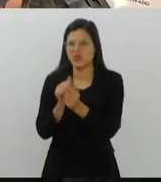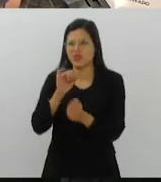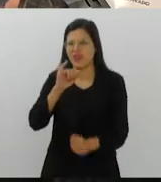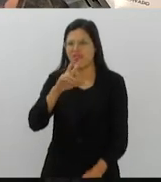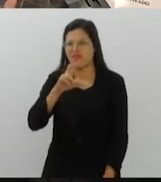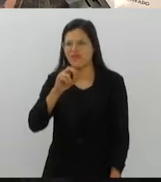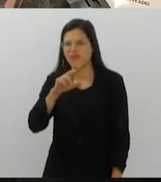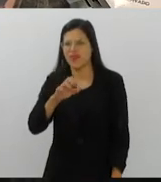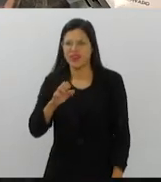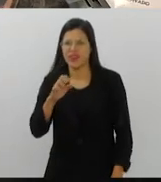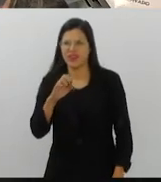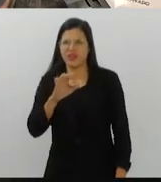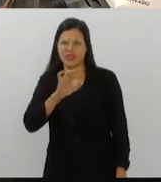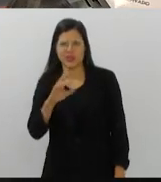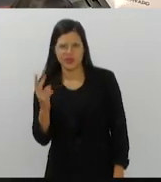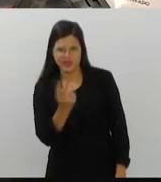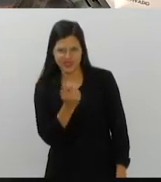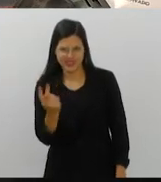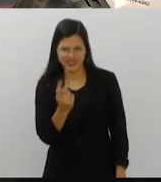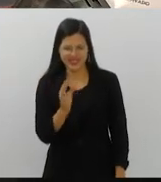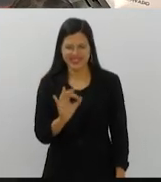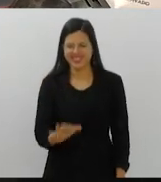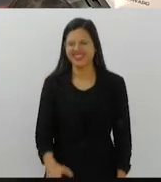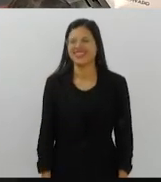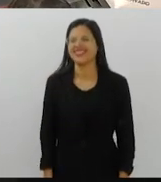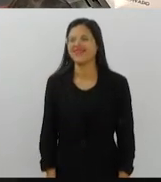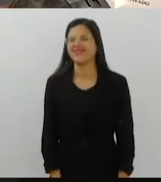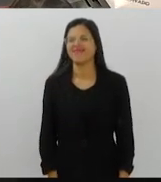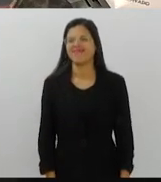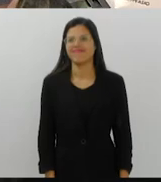Fala só nós duas, né, desembargadora?